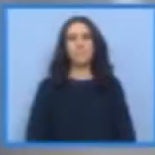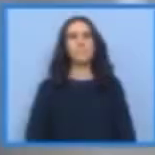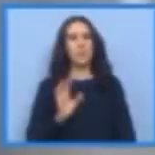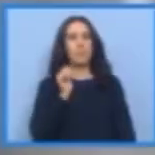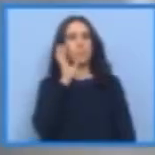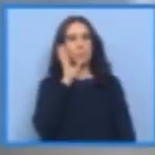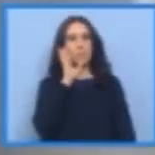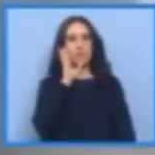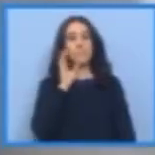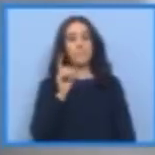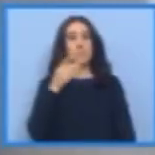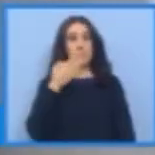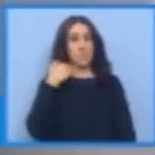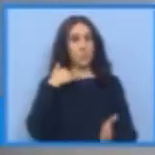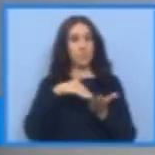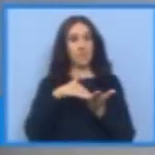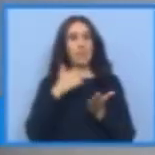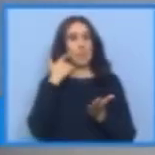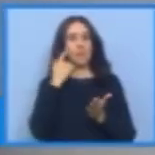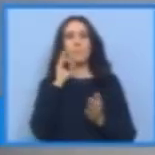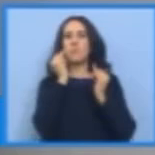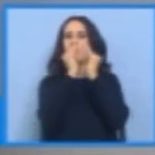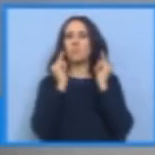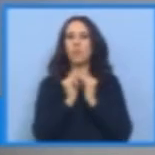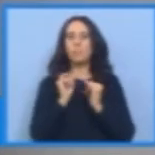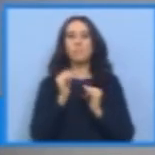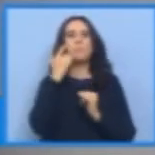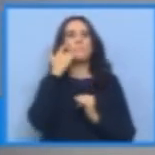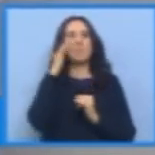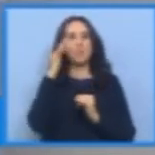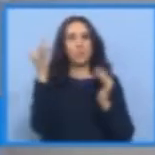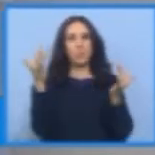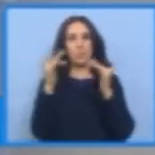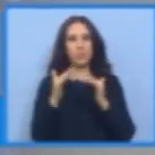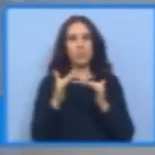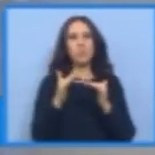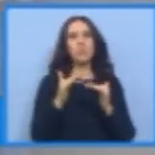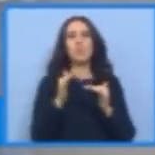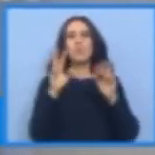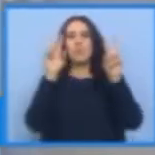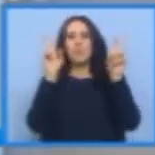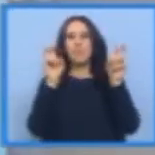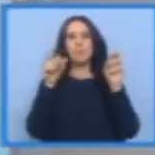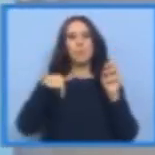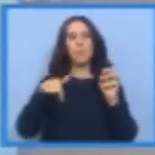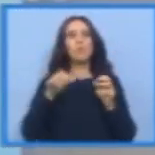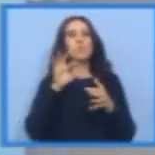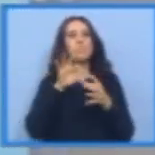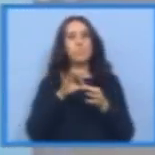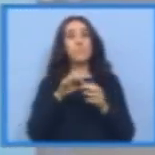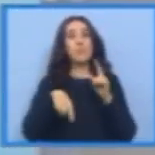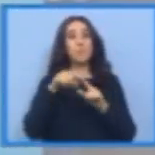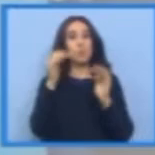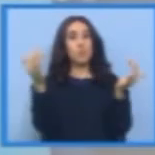Olá, muito boa tarde. Assinala-se esta segunda-feira o Dia Internacional das Migrações. Um tema que hoje se relaciona com o fluxo de